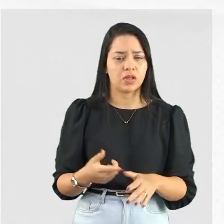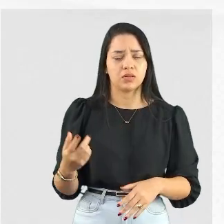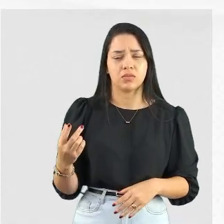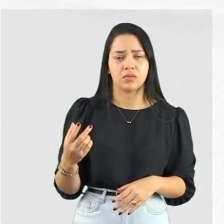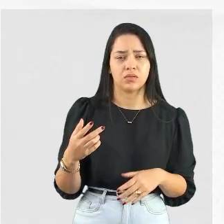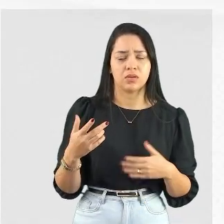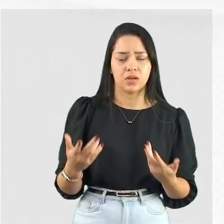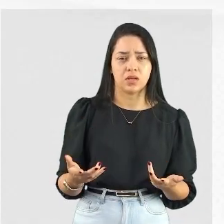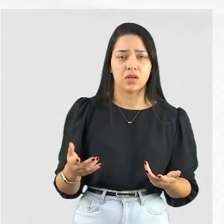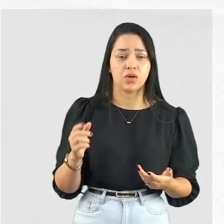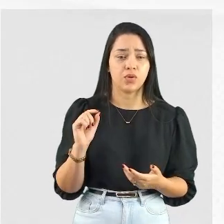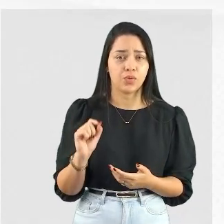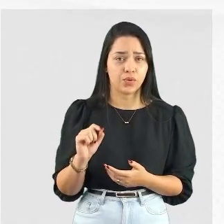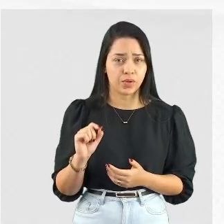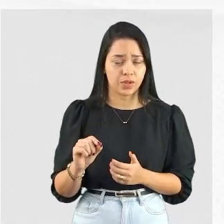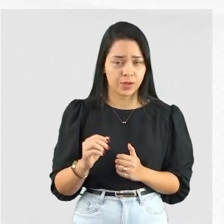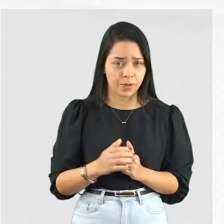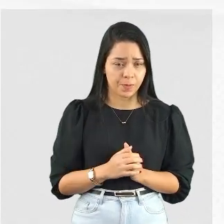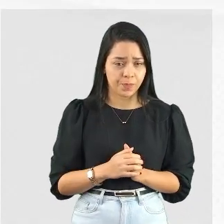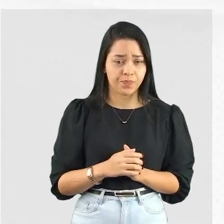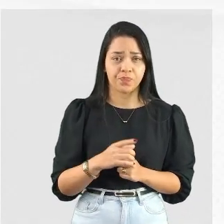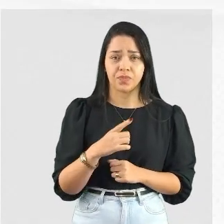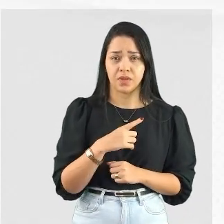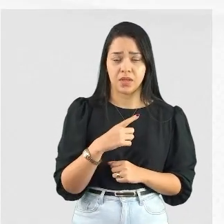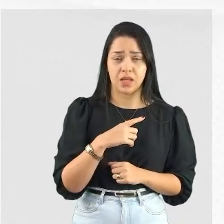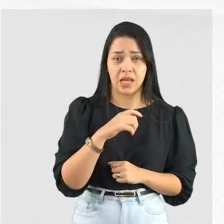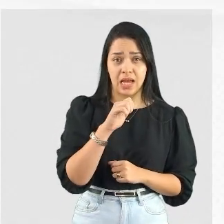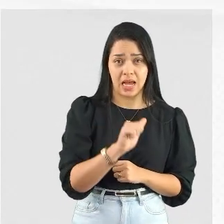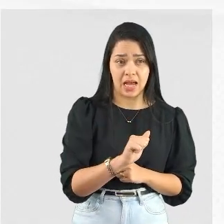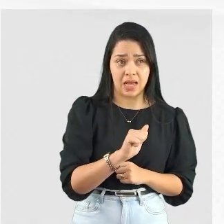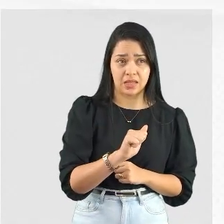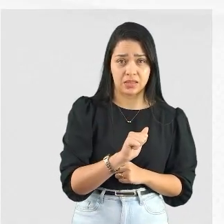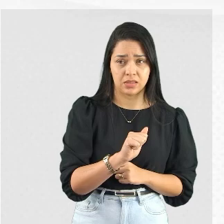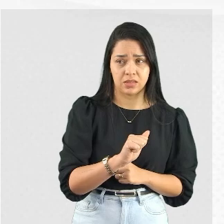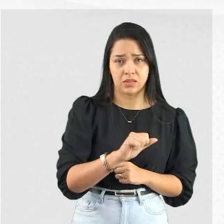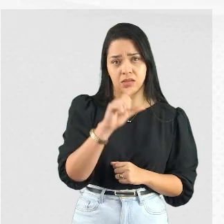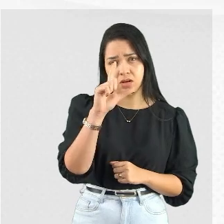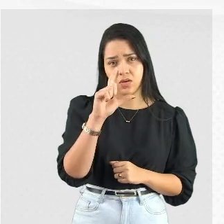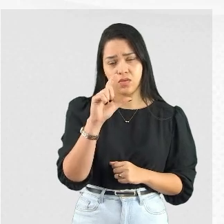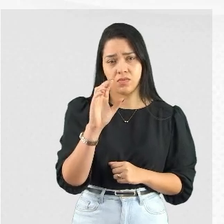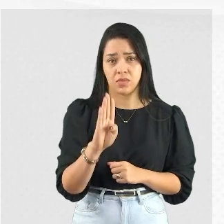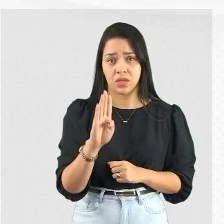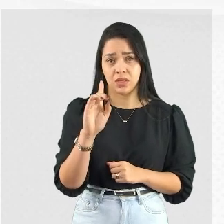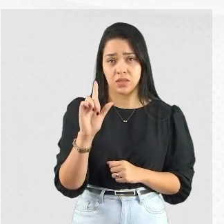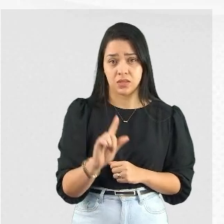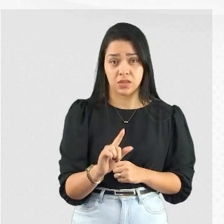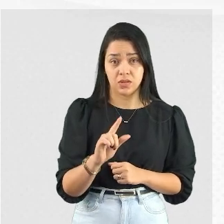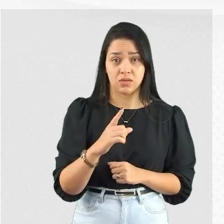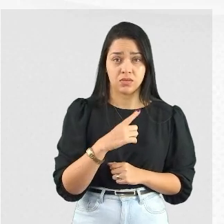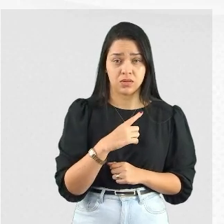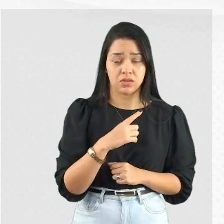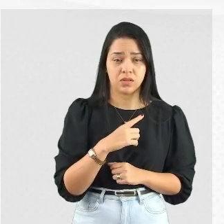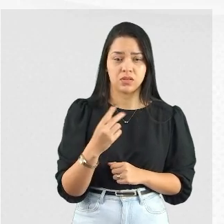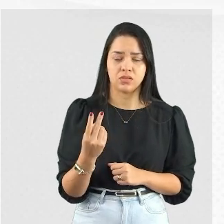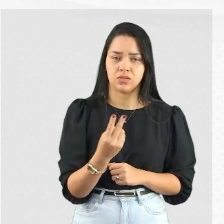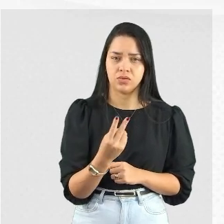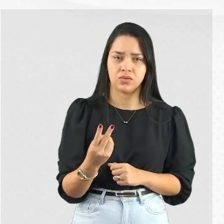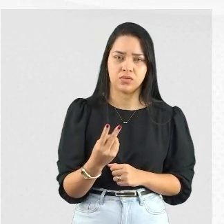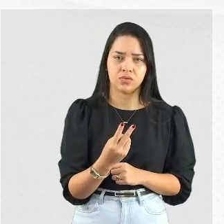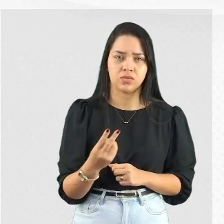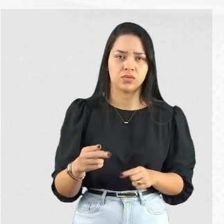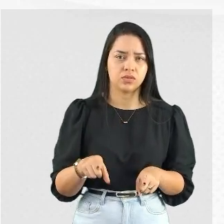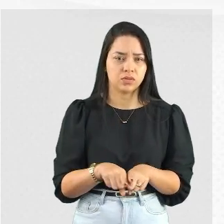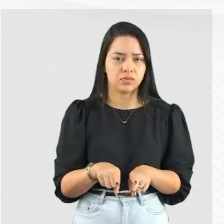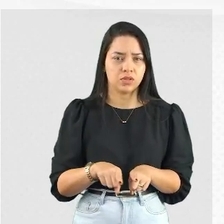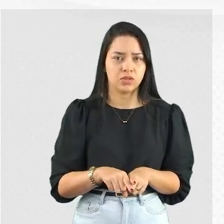quadro, pessoal, que quando eu tenho Azão, Bzão, né, quando eu tenho a dominância desses 2 genes, tanto